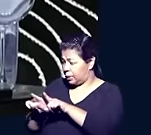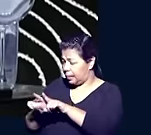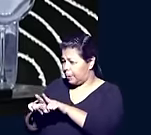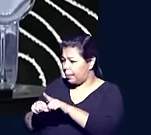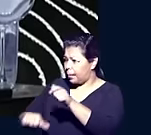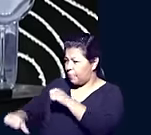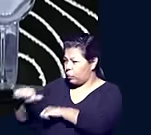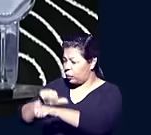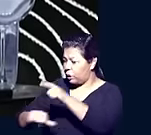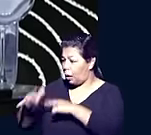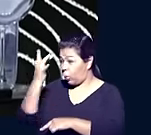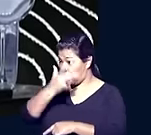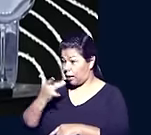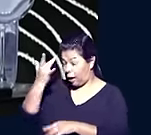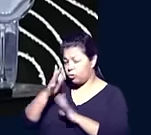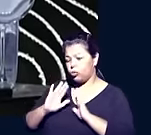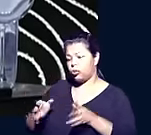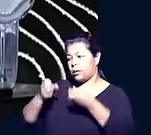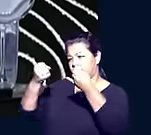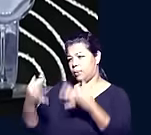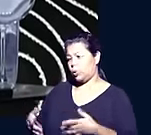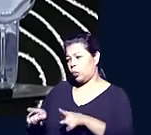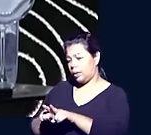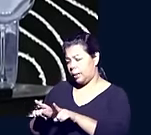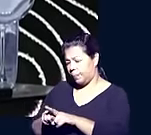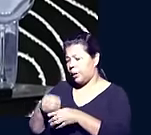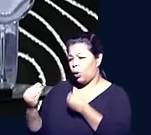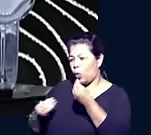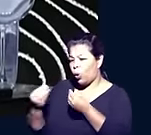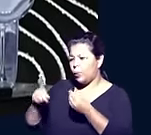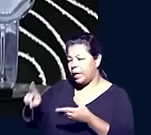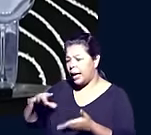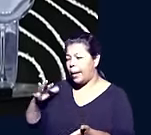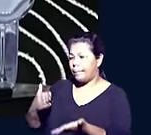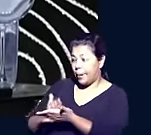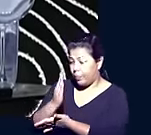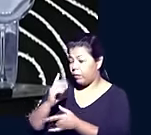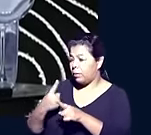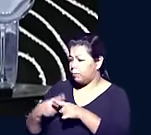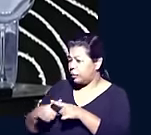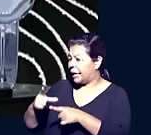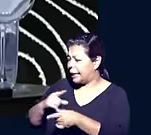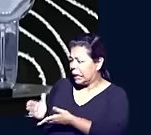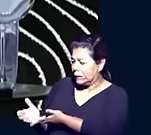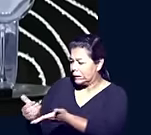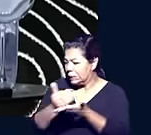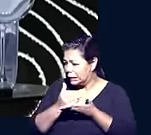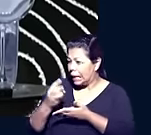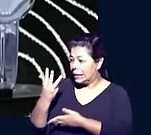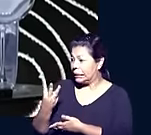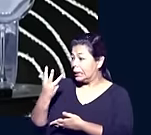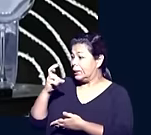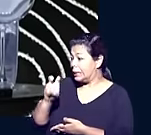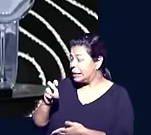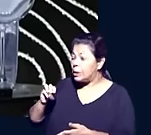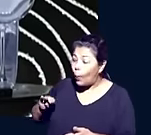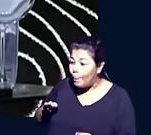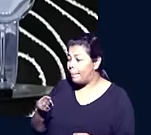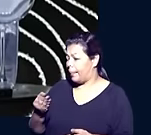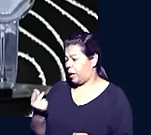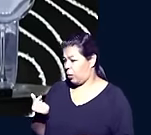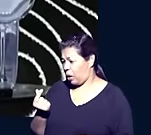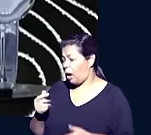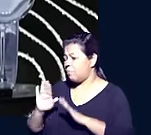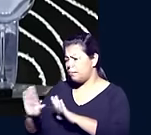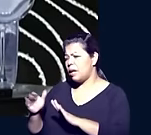macr e ele falou da importância de aprovar porque só isso garante aí uma receita uma arrecadação de 3 R bilhões de reais mas eu sei que também nessa